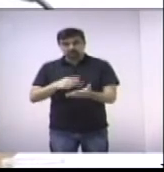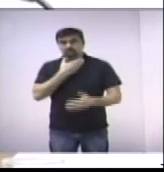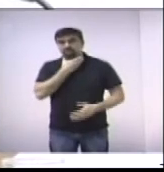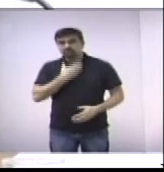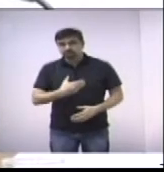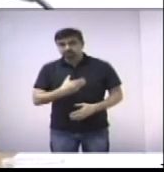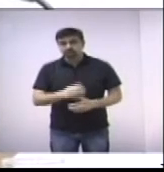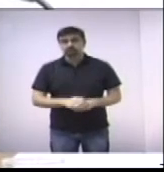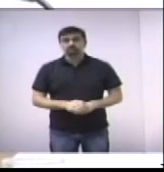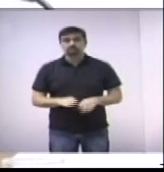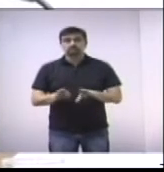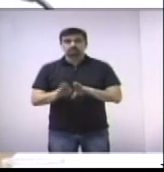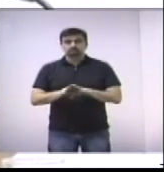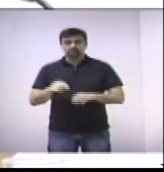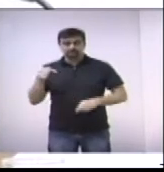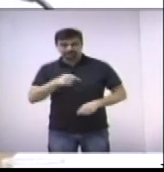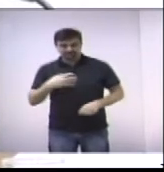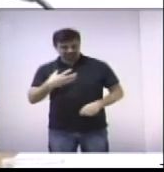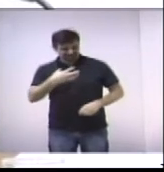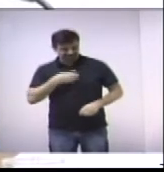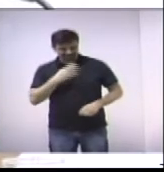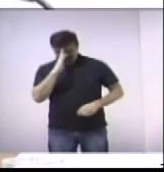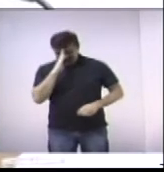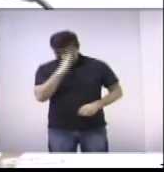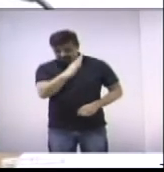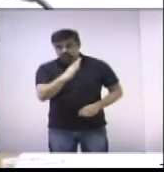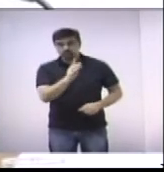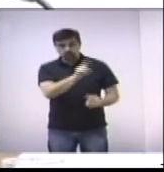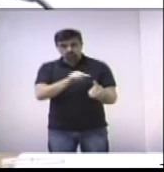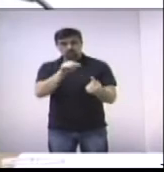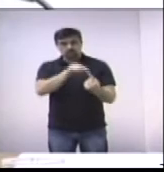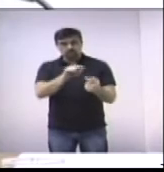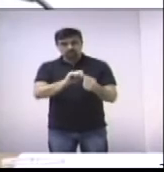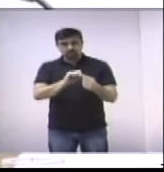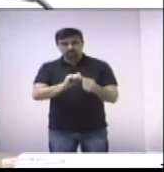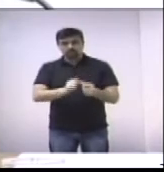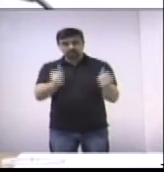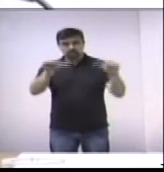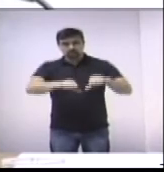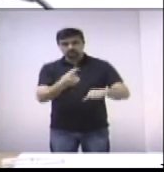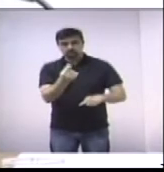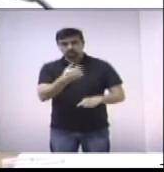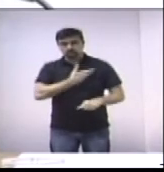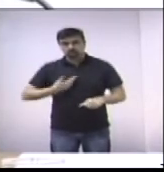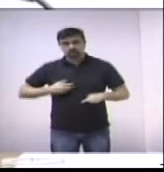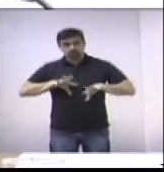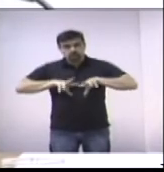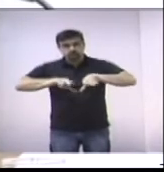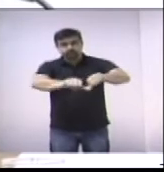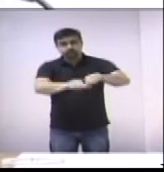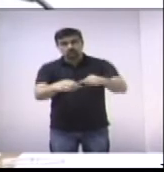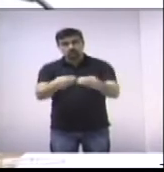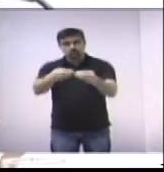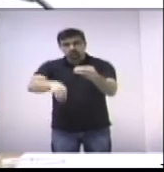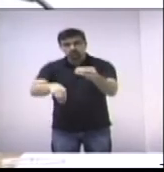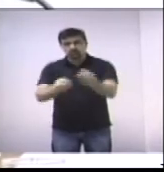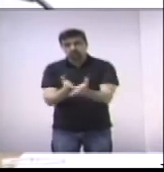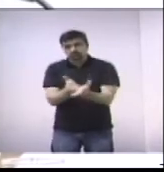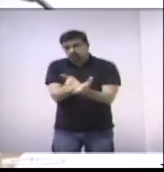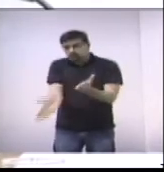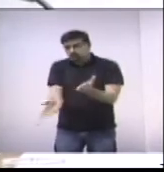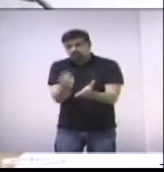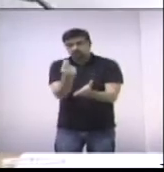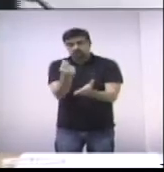Pavão Júnior, de que forma direta e intencional gerou aos cofres públicos da prefeitura de Paulínia um prejuízo, desvio